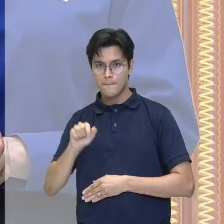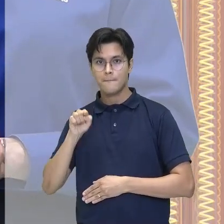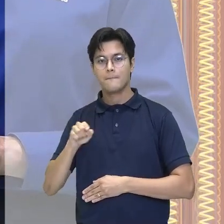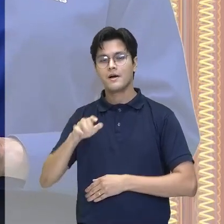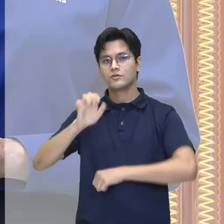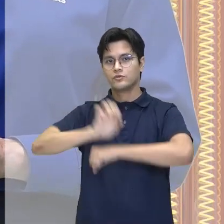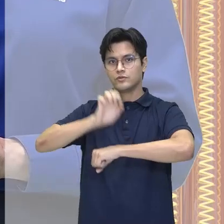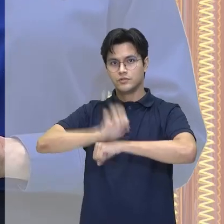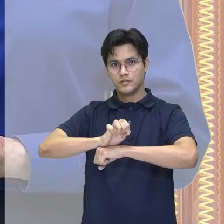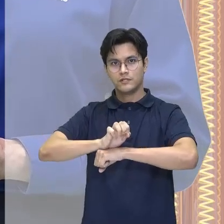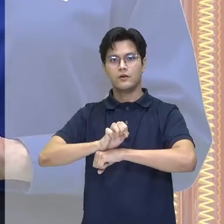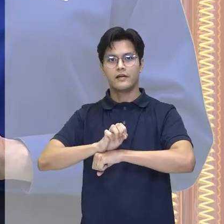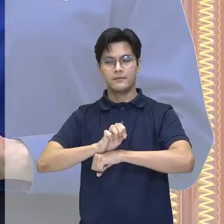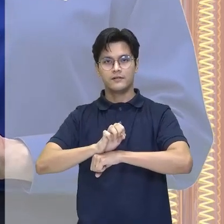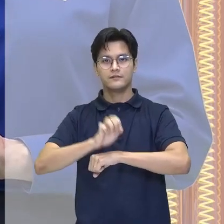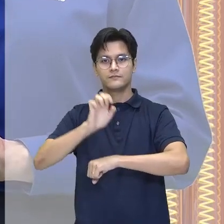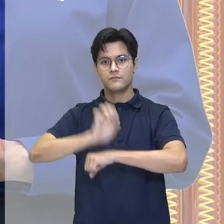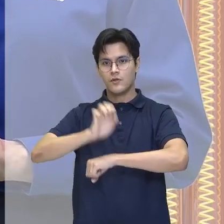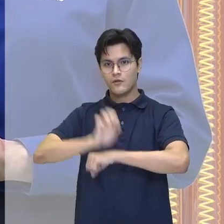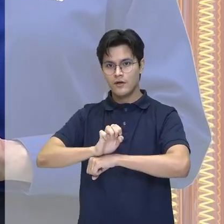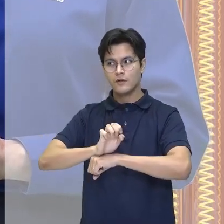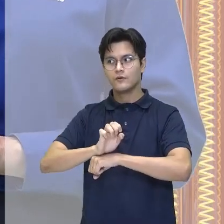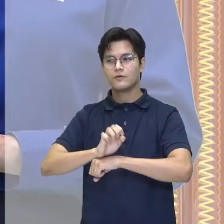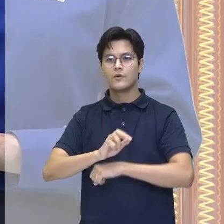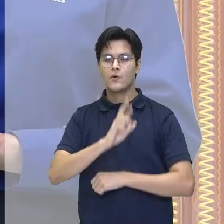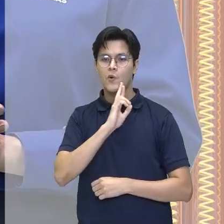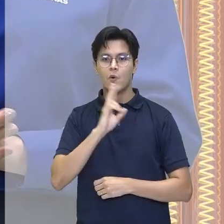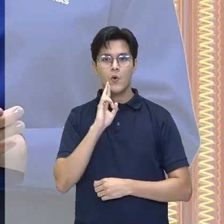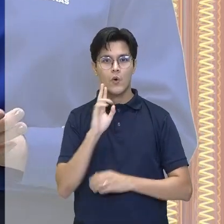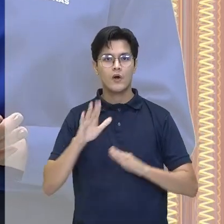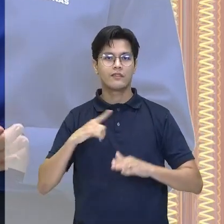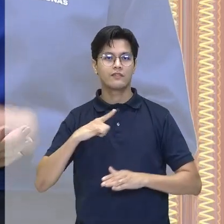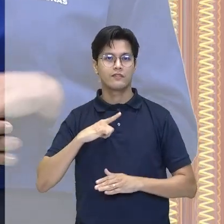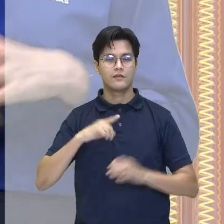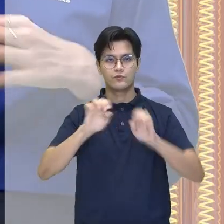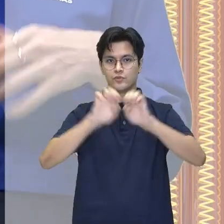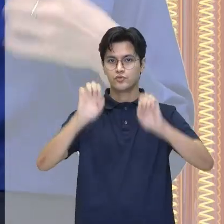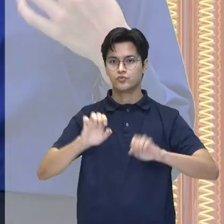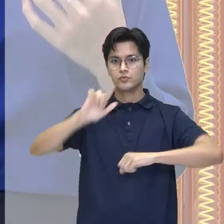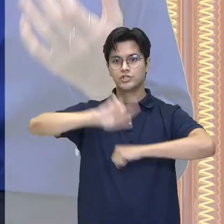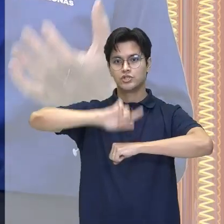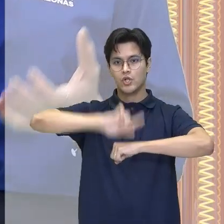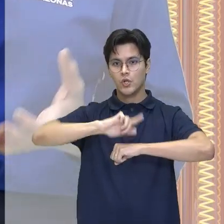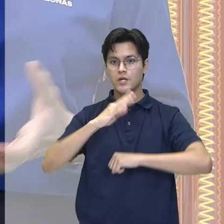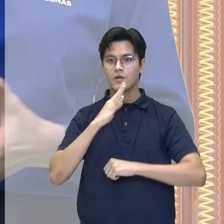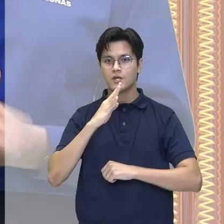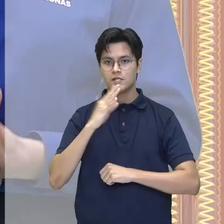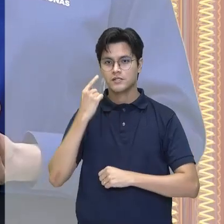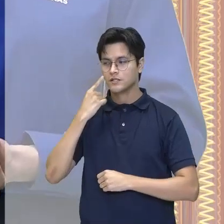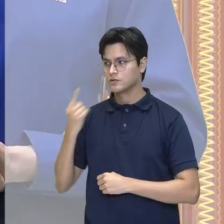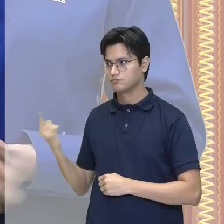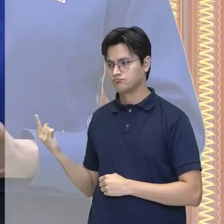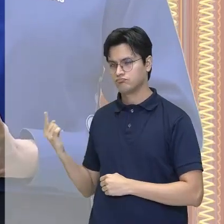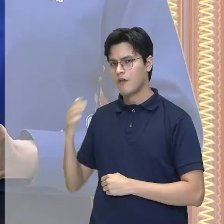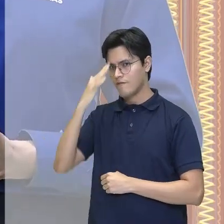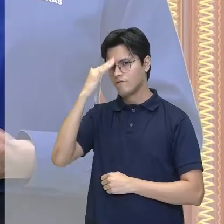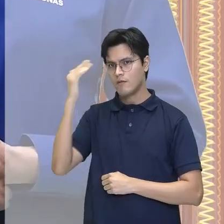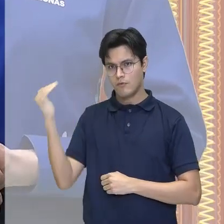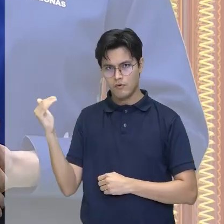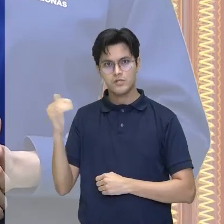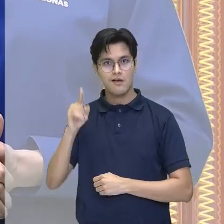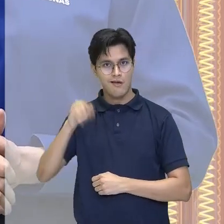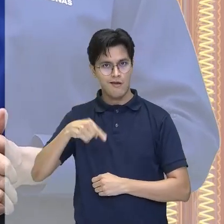bom? Então, a gente tem essa imensa estrutura geológica, né, bastante conhecida, inclusive um ponto turístico, né, um dos